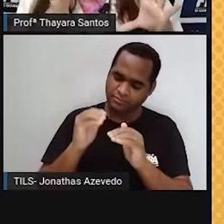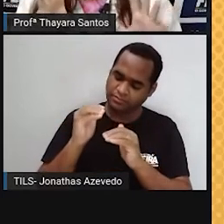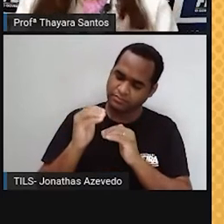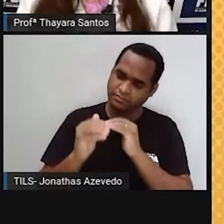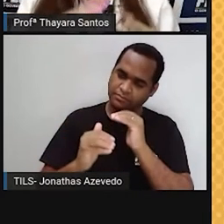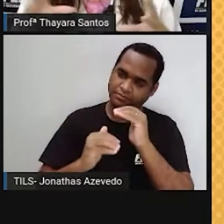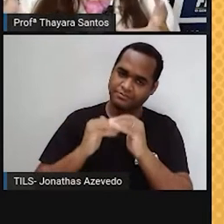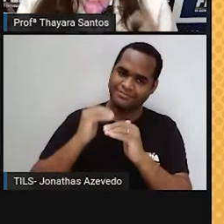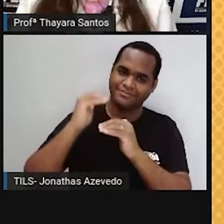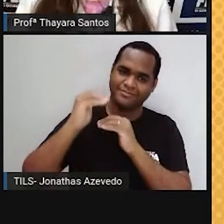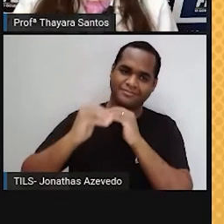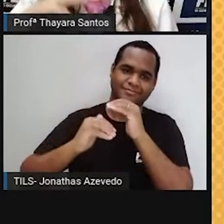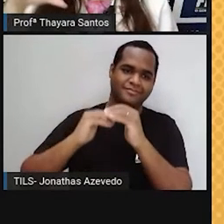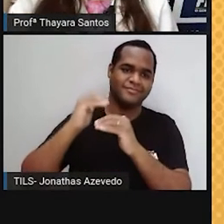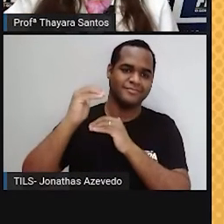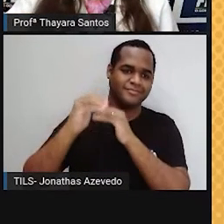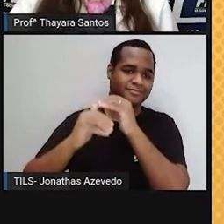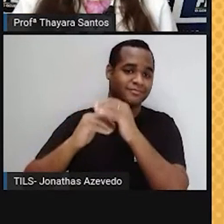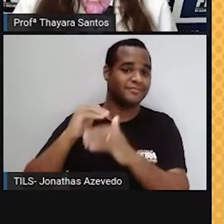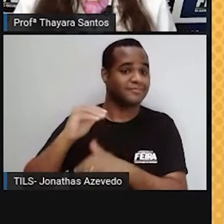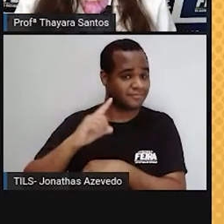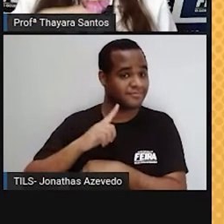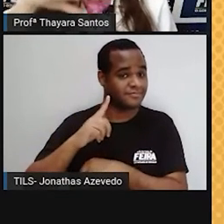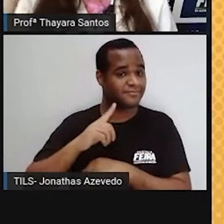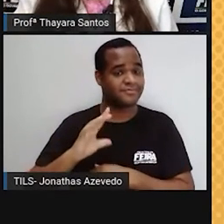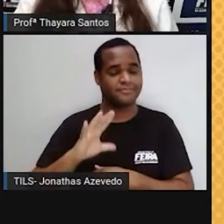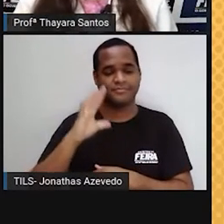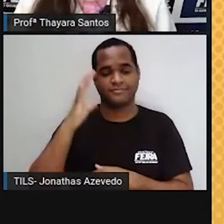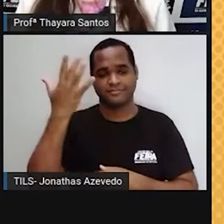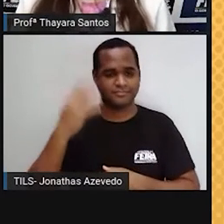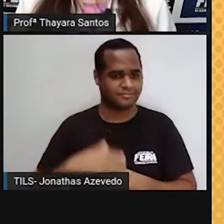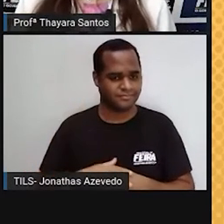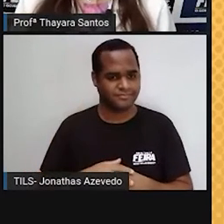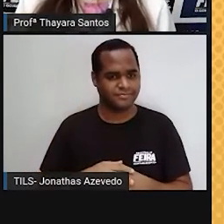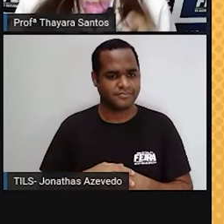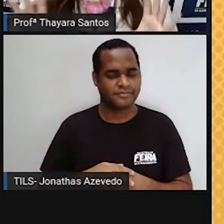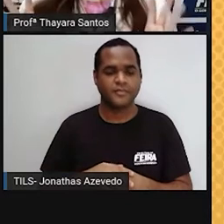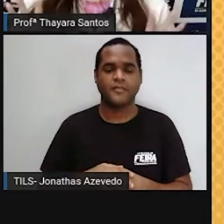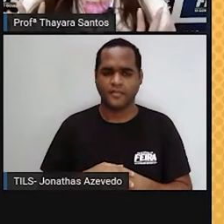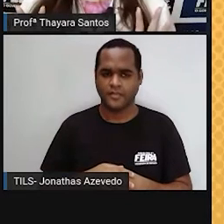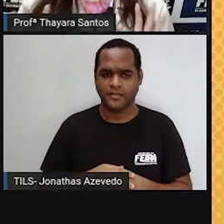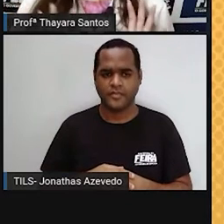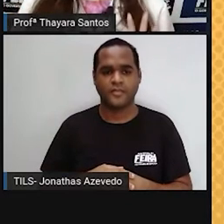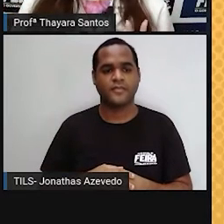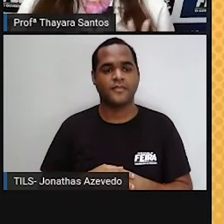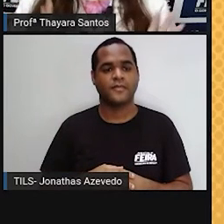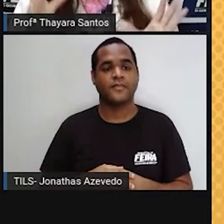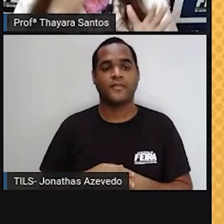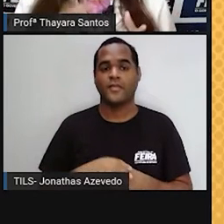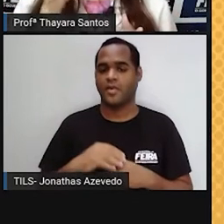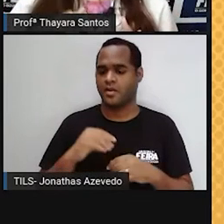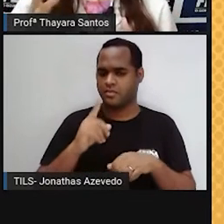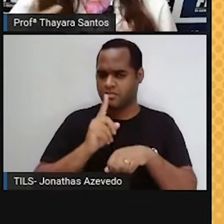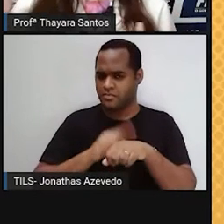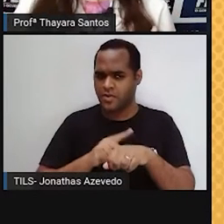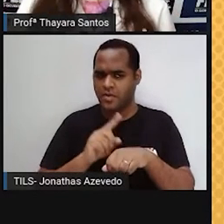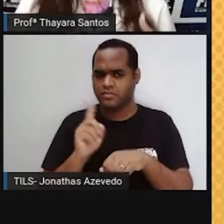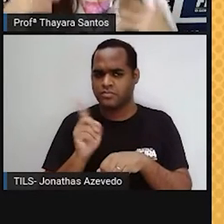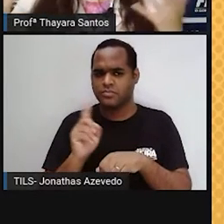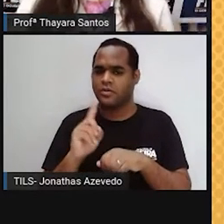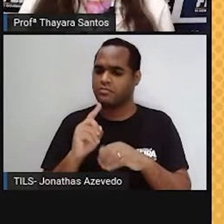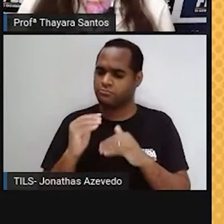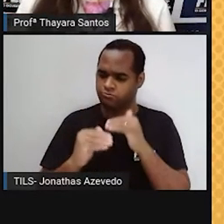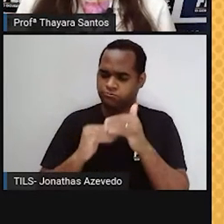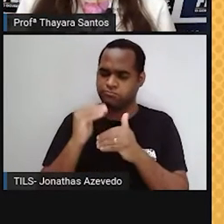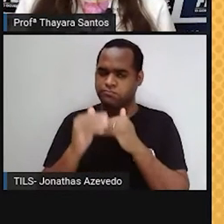formou, não foi assim, aconteceu o Big Bang, já se formou as galáxias, depois já se formaram os planetas, não foi muito bem assim. Teve um tempo aí